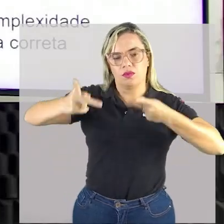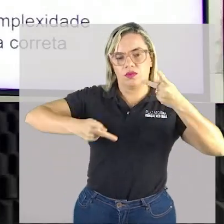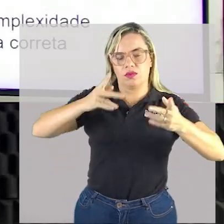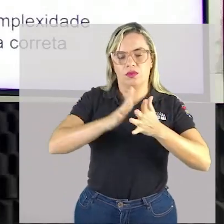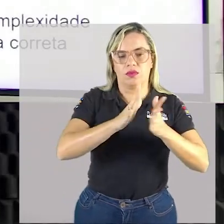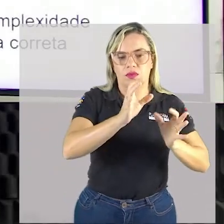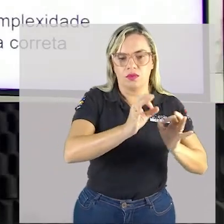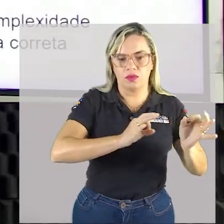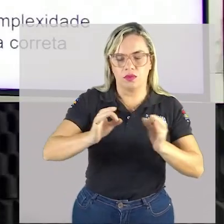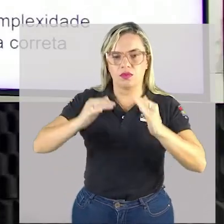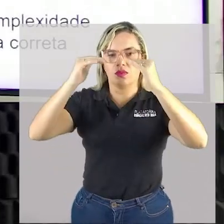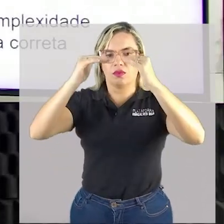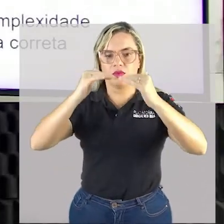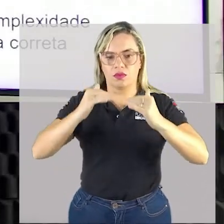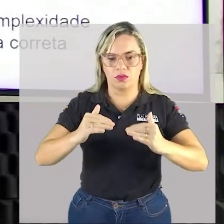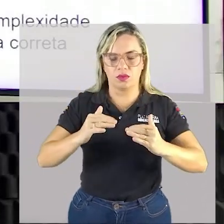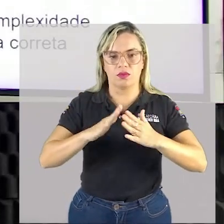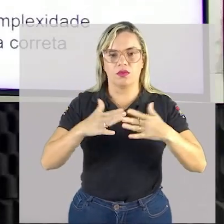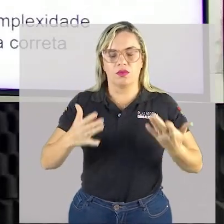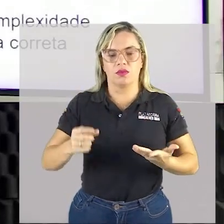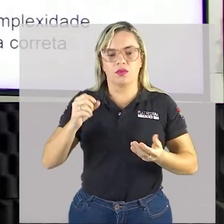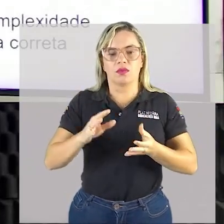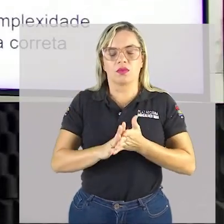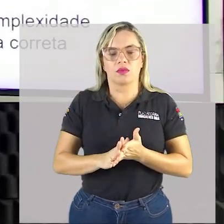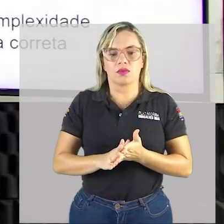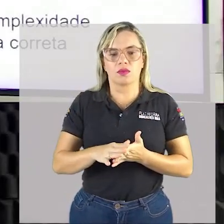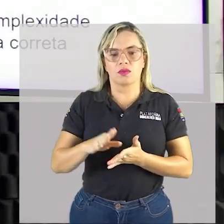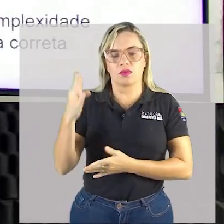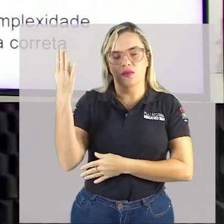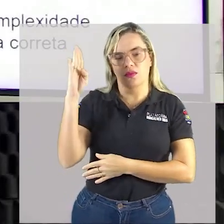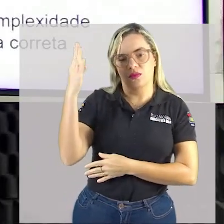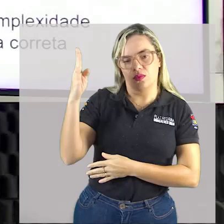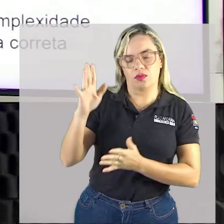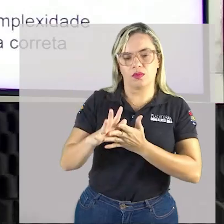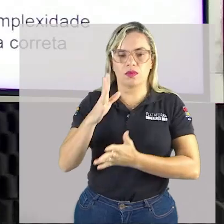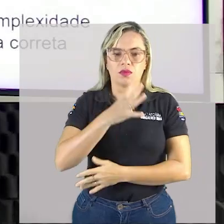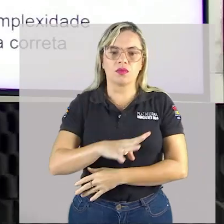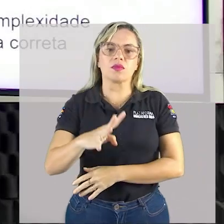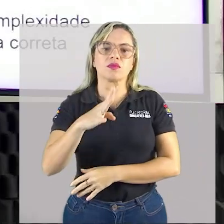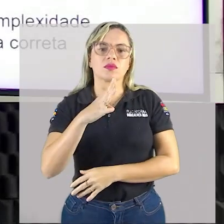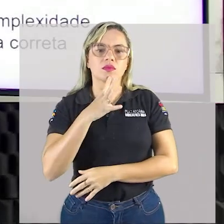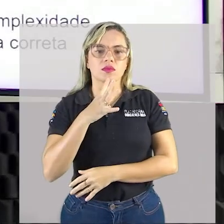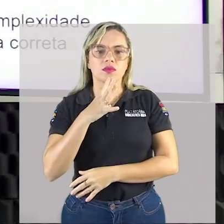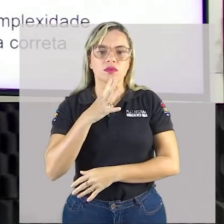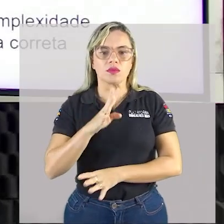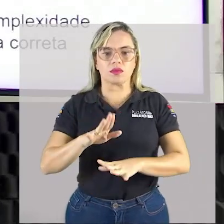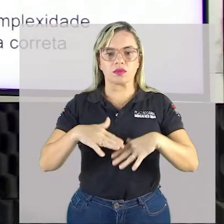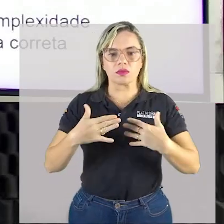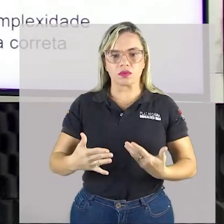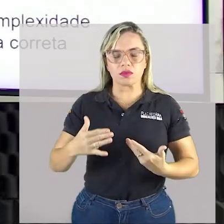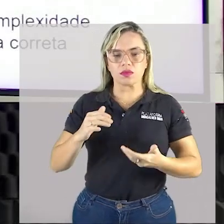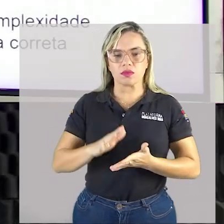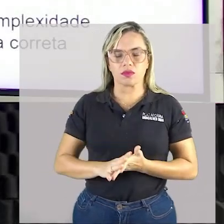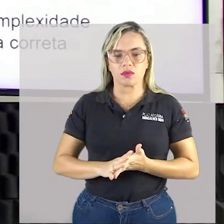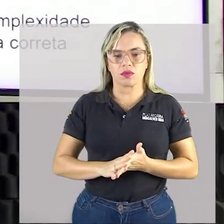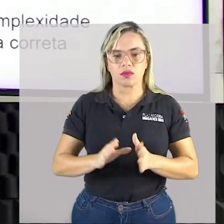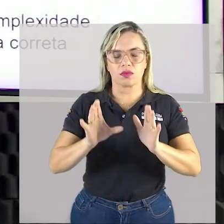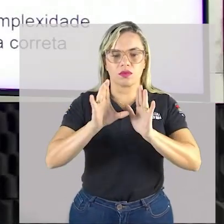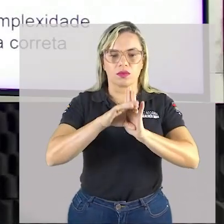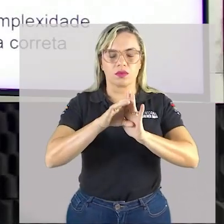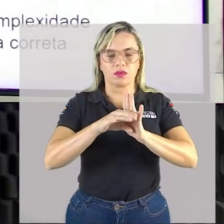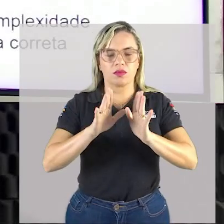uma organização hierárquica, né? Que a biologia, o conhecimento da biologia, dos